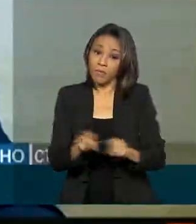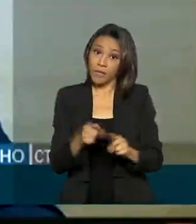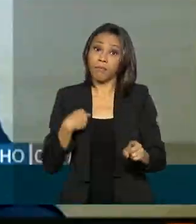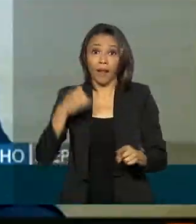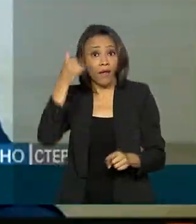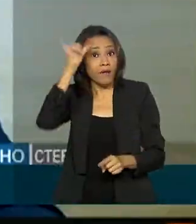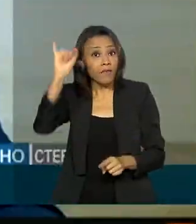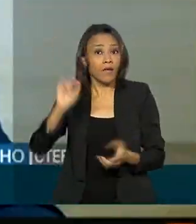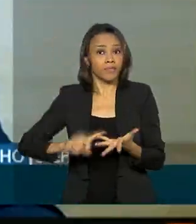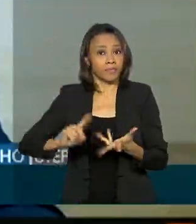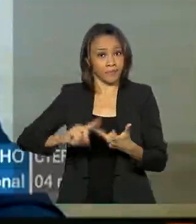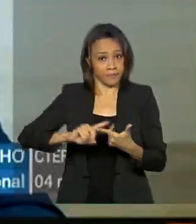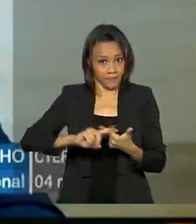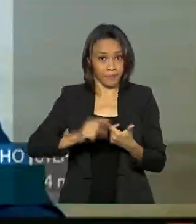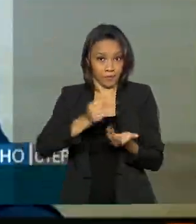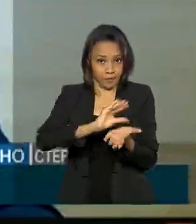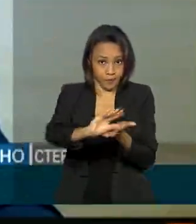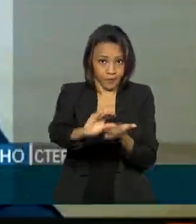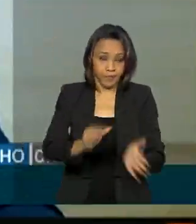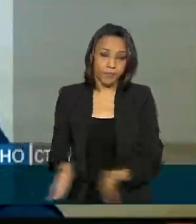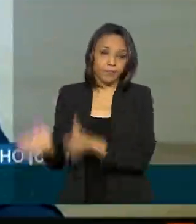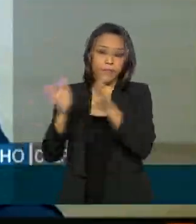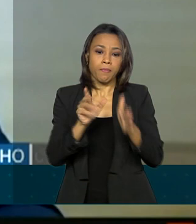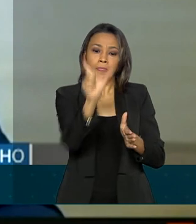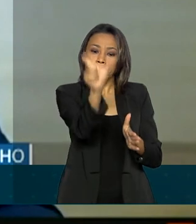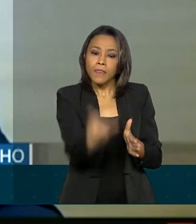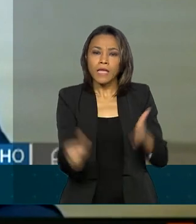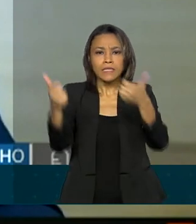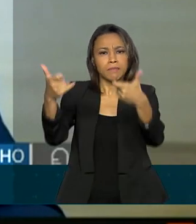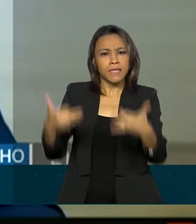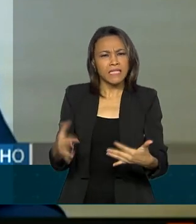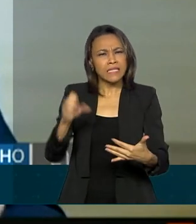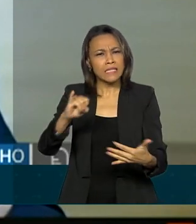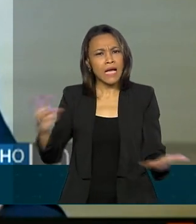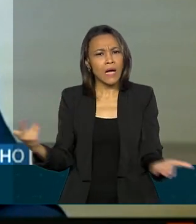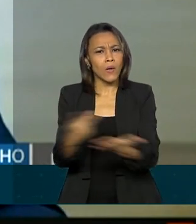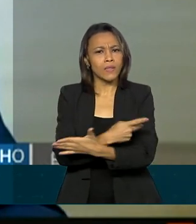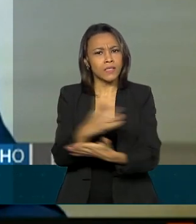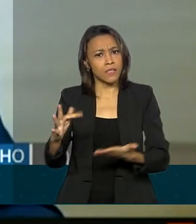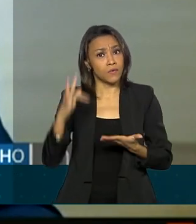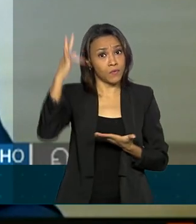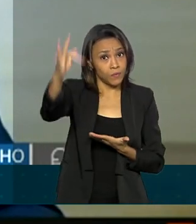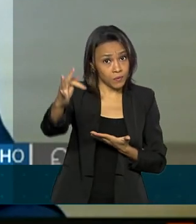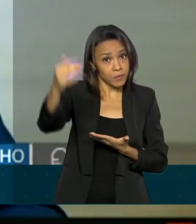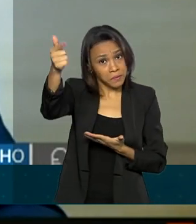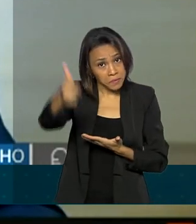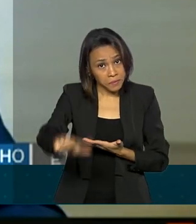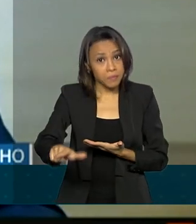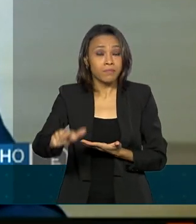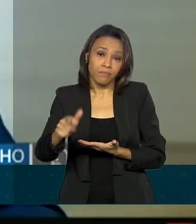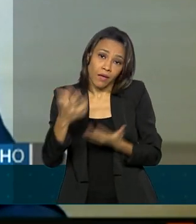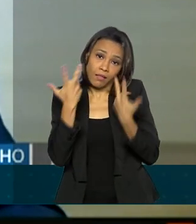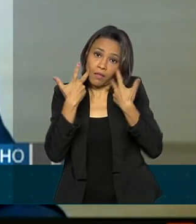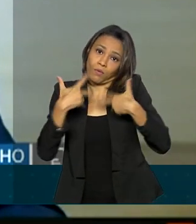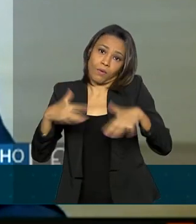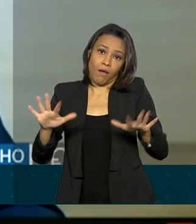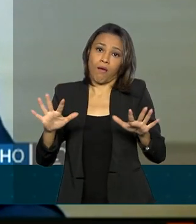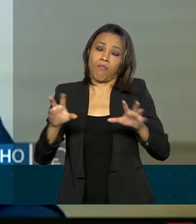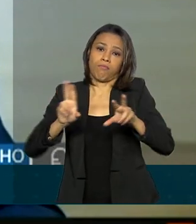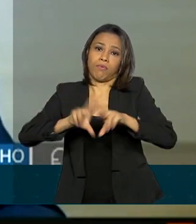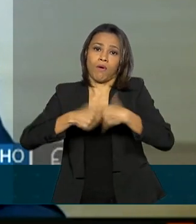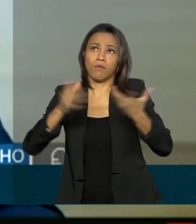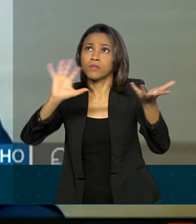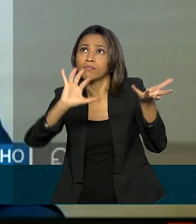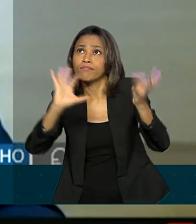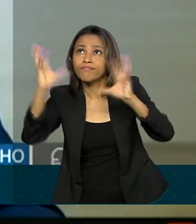prevenção que permitam que se eu fosse caso ocorra um problema no futuro que é natural que aconteça né dado a próprias